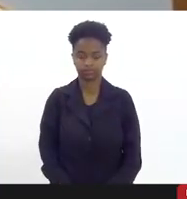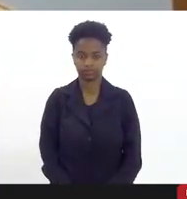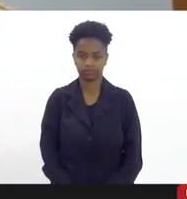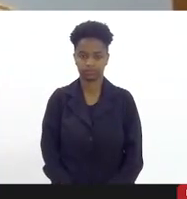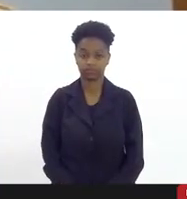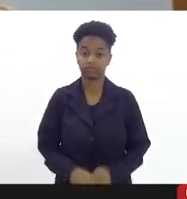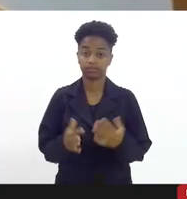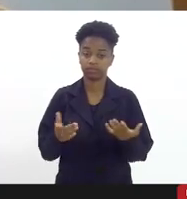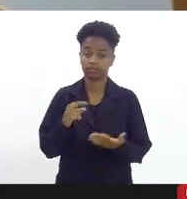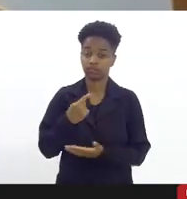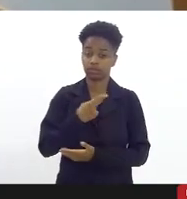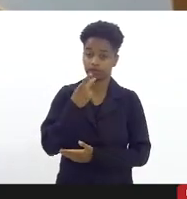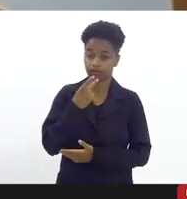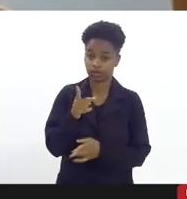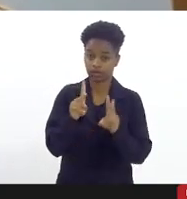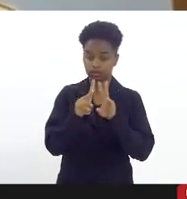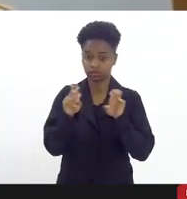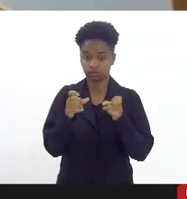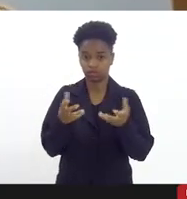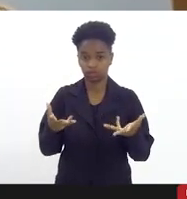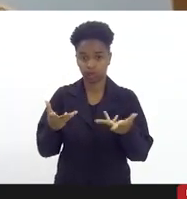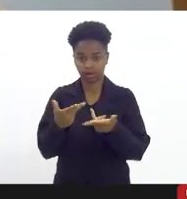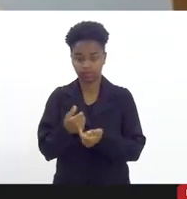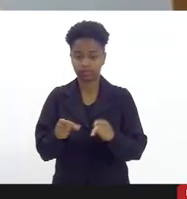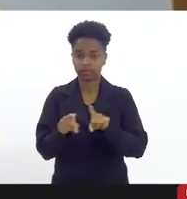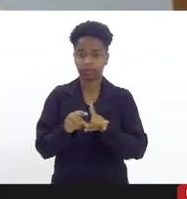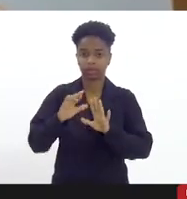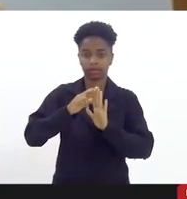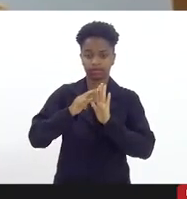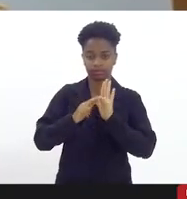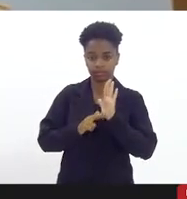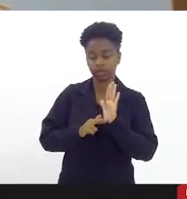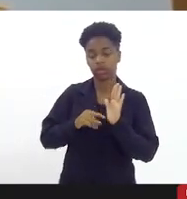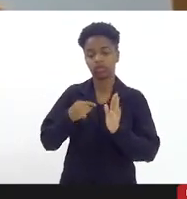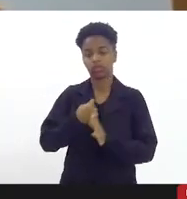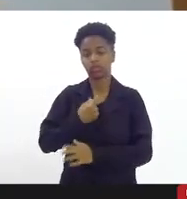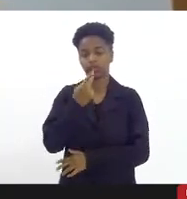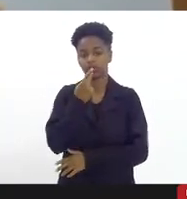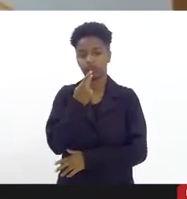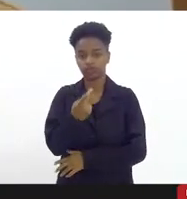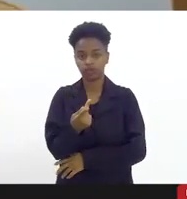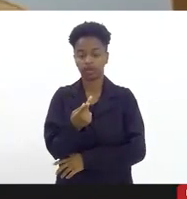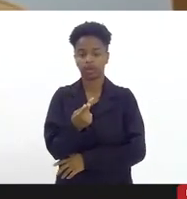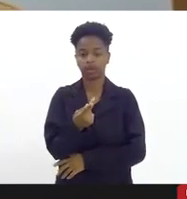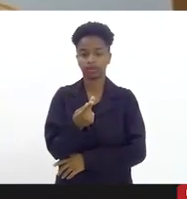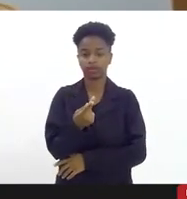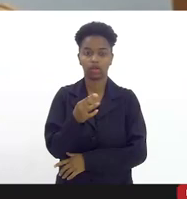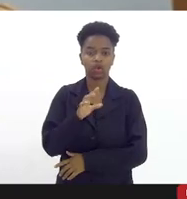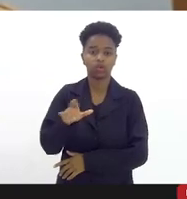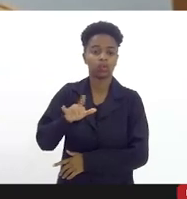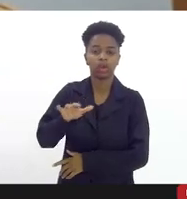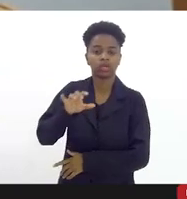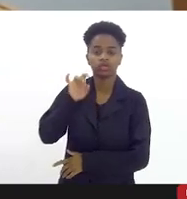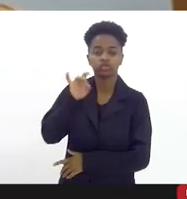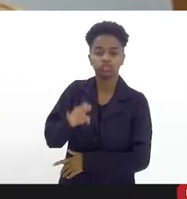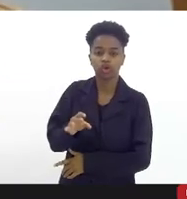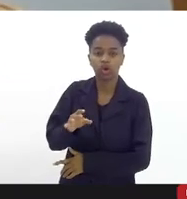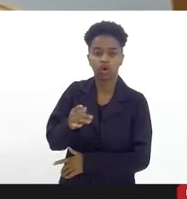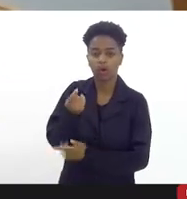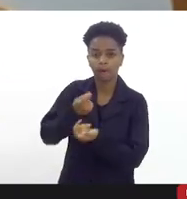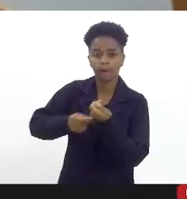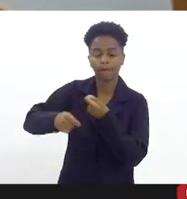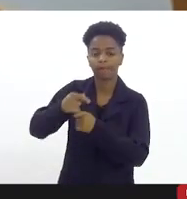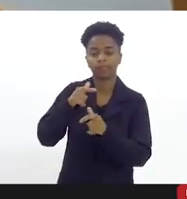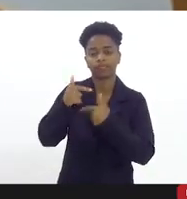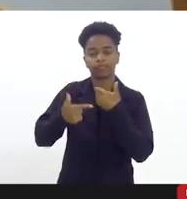nós falamos a questão da qualificação e falamos a regulamentação nós estamos falando é para Além da questão que envolve o mercado de